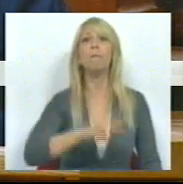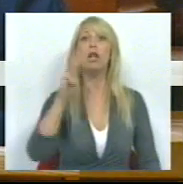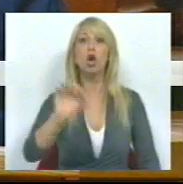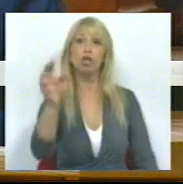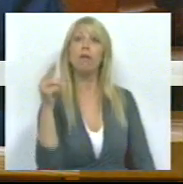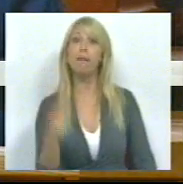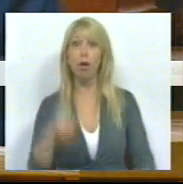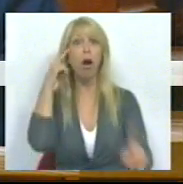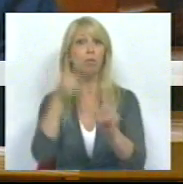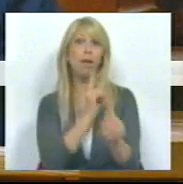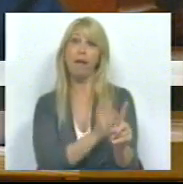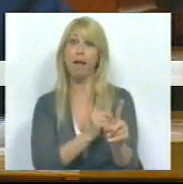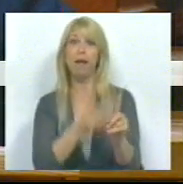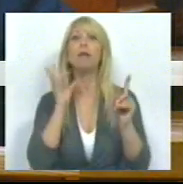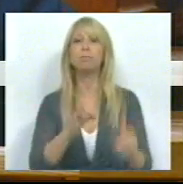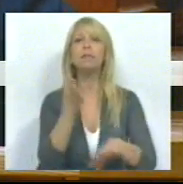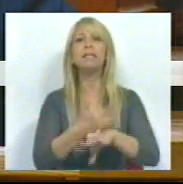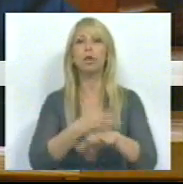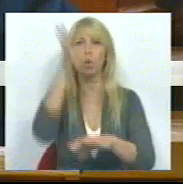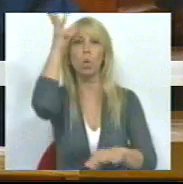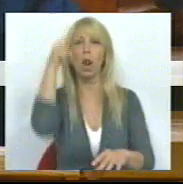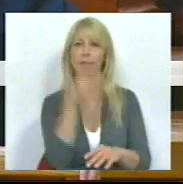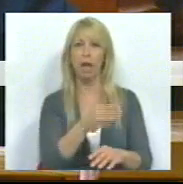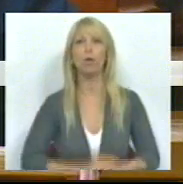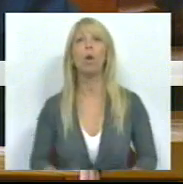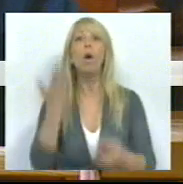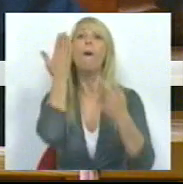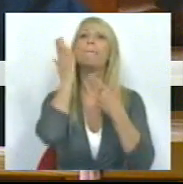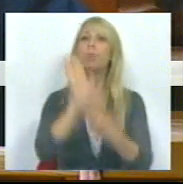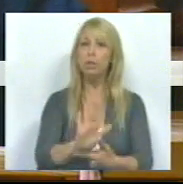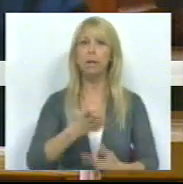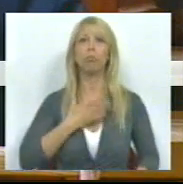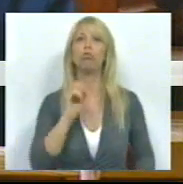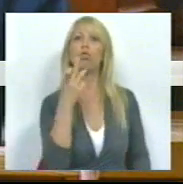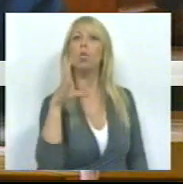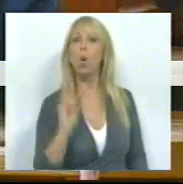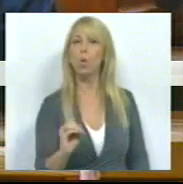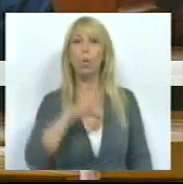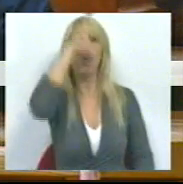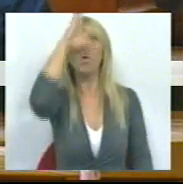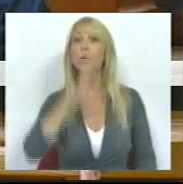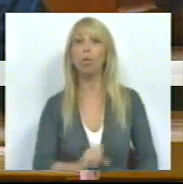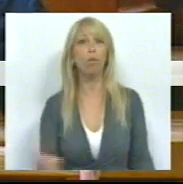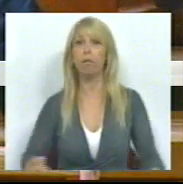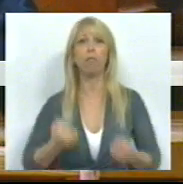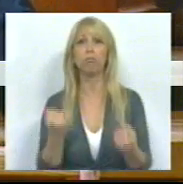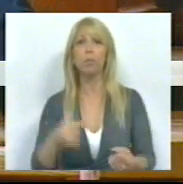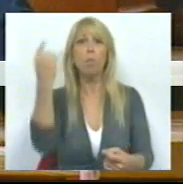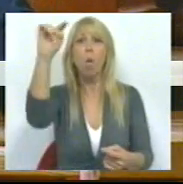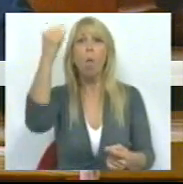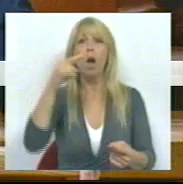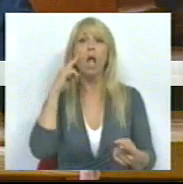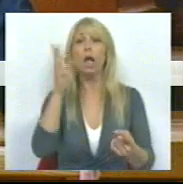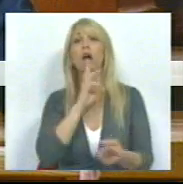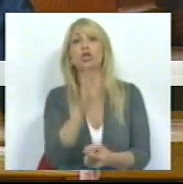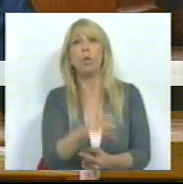estavam consignados exatamente para o setor leiteiro. Por exemplo, no Douro, onde o Governo não encontrou uma só resposta para